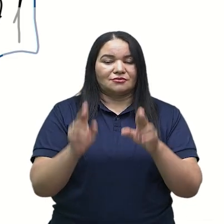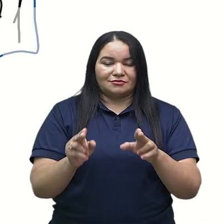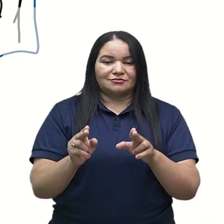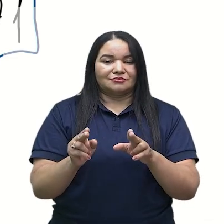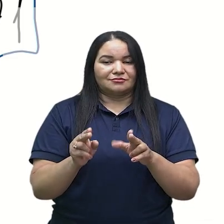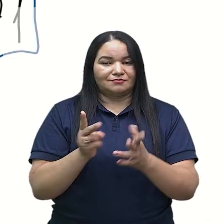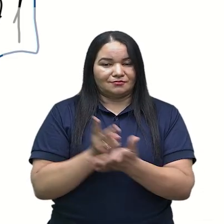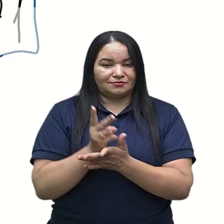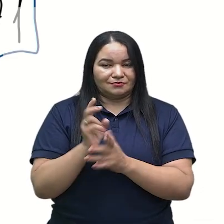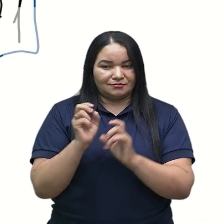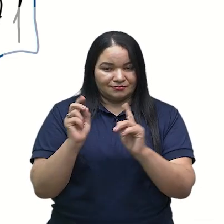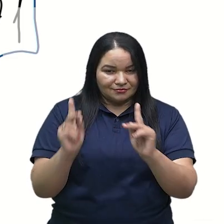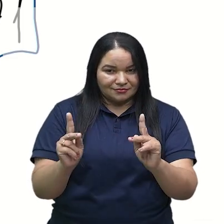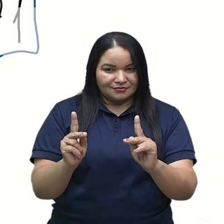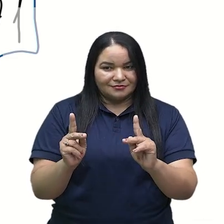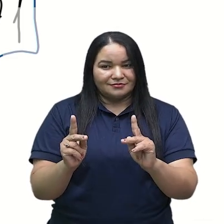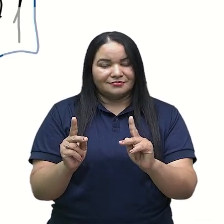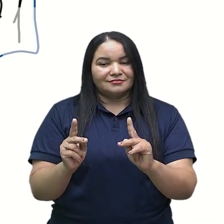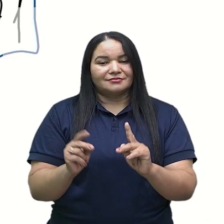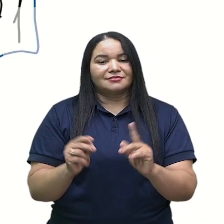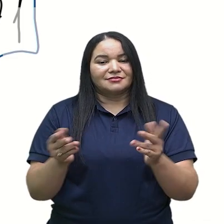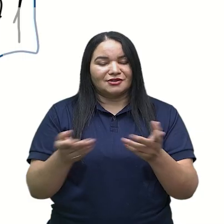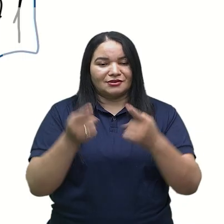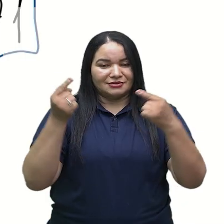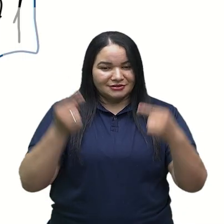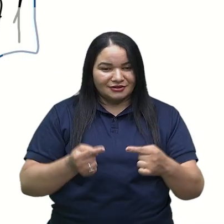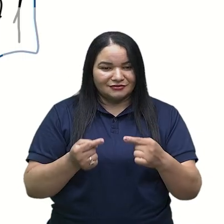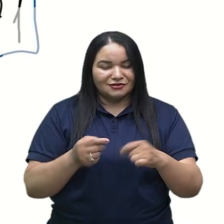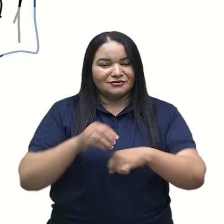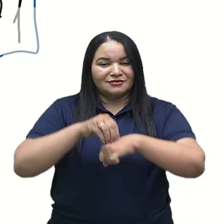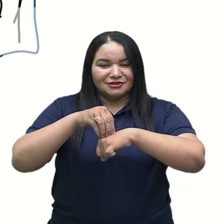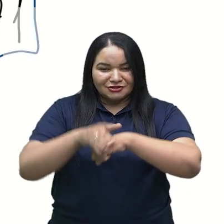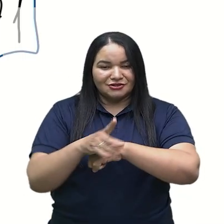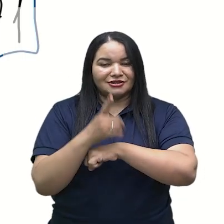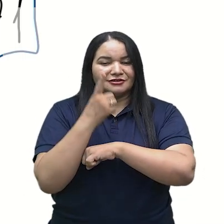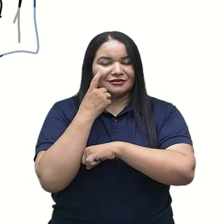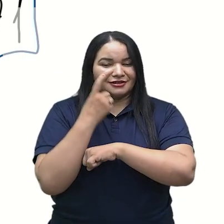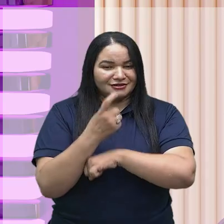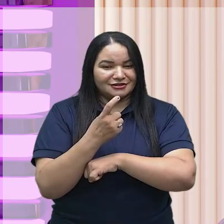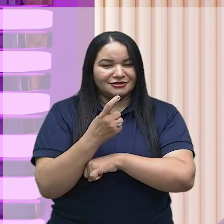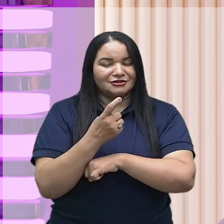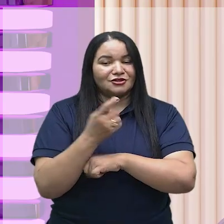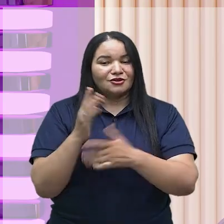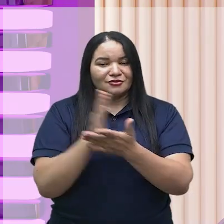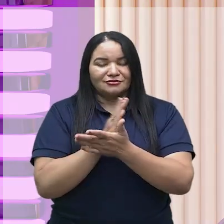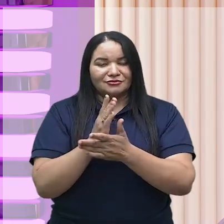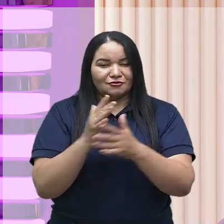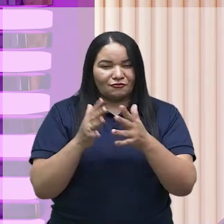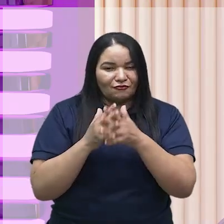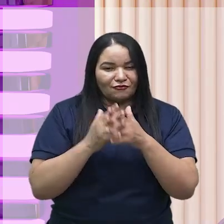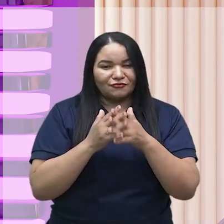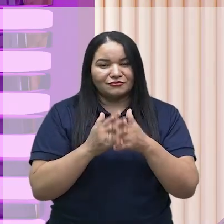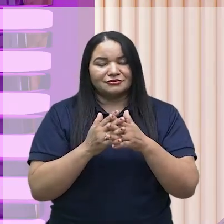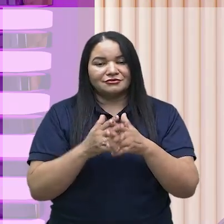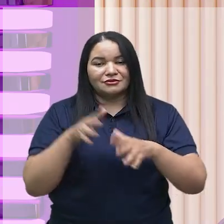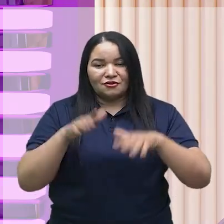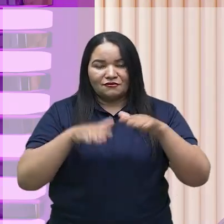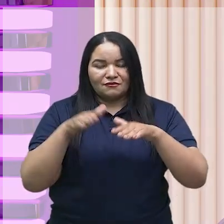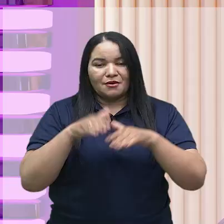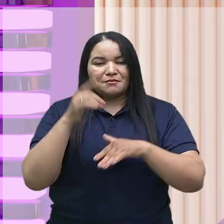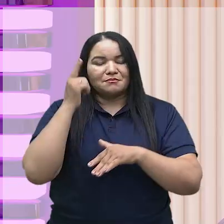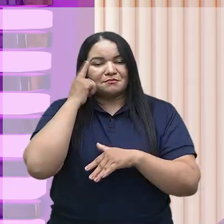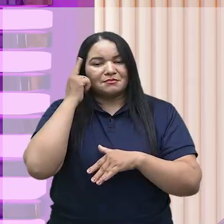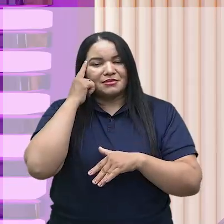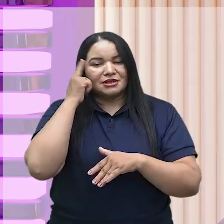mesmo, tá bom? Então tá aí um desafio com uma dica bem interessante que muita gente se confunde. Muita gente pensa que, de